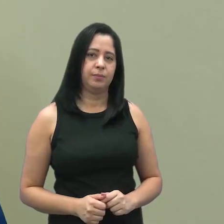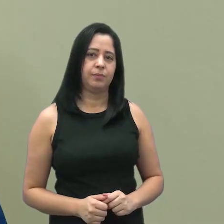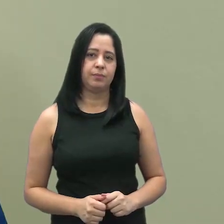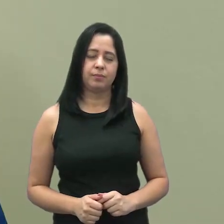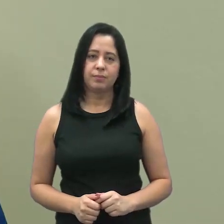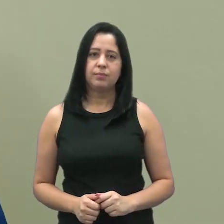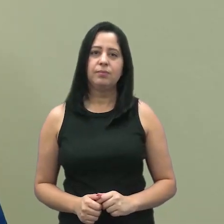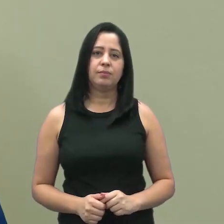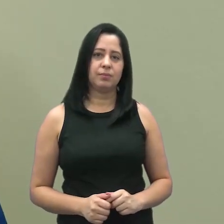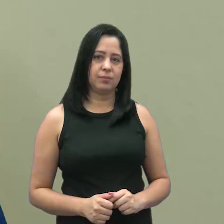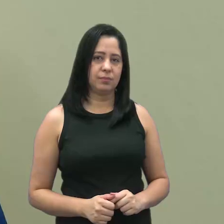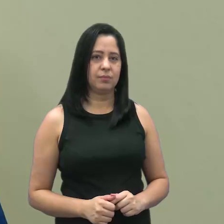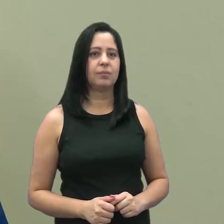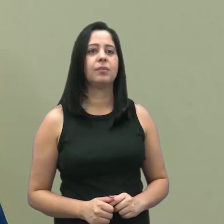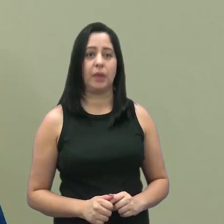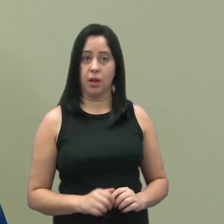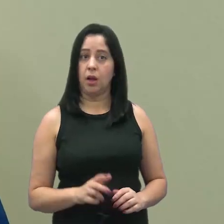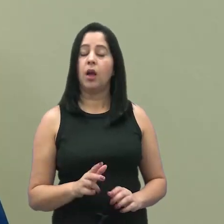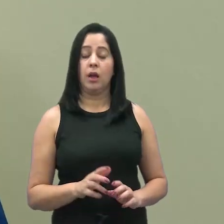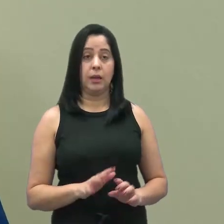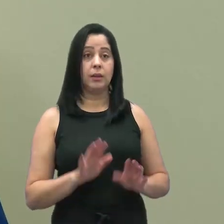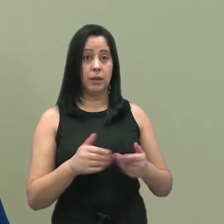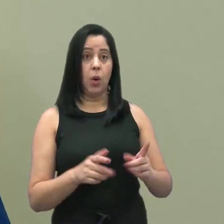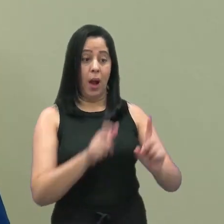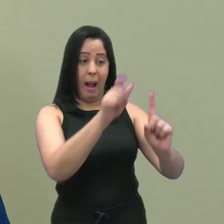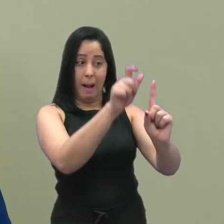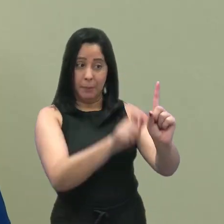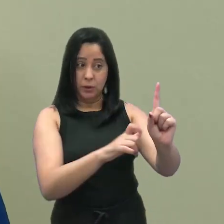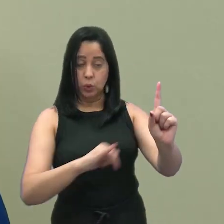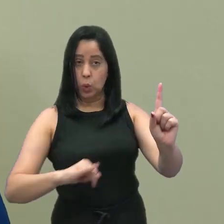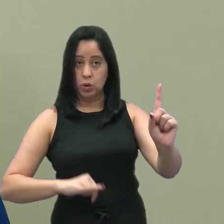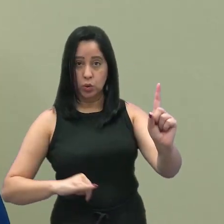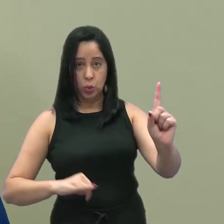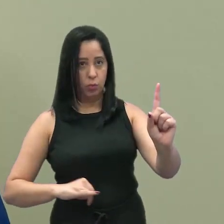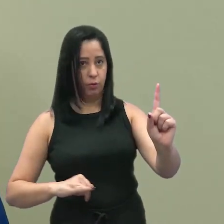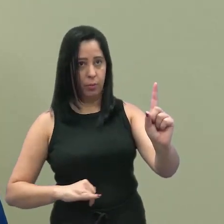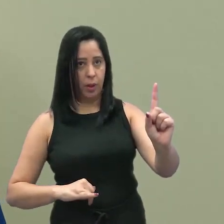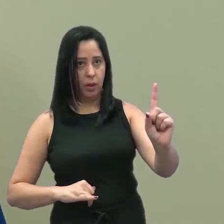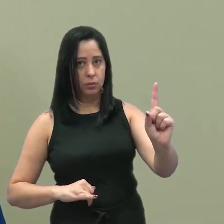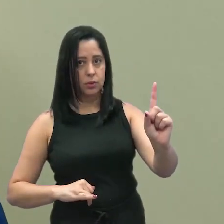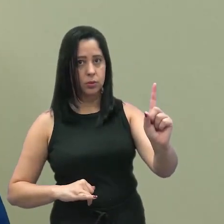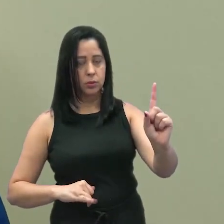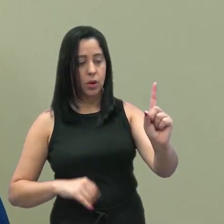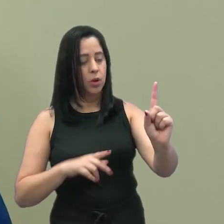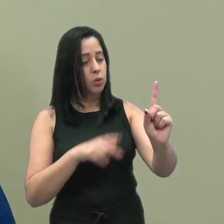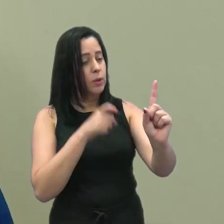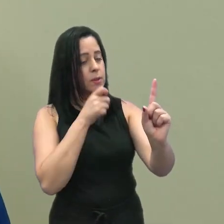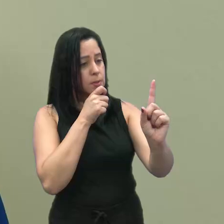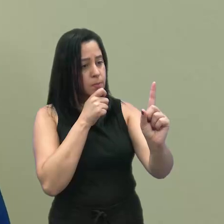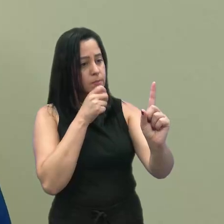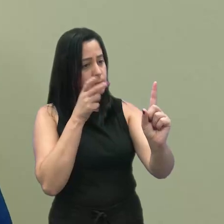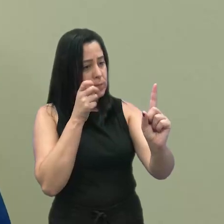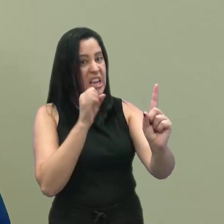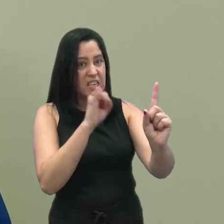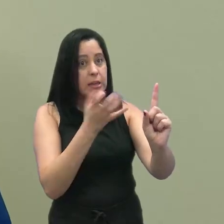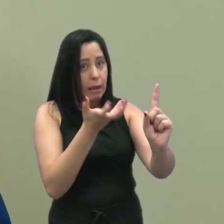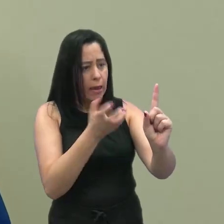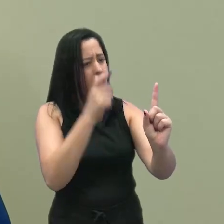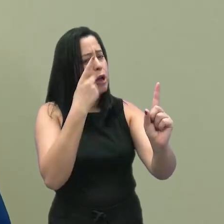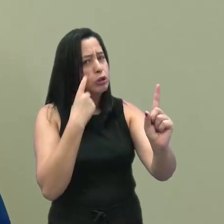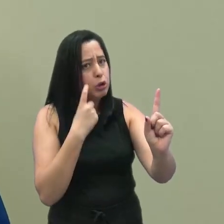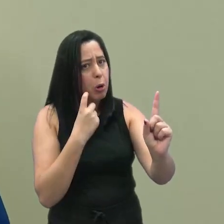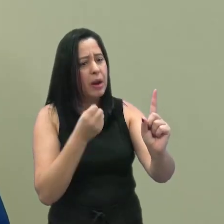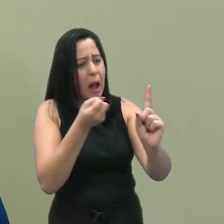A gente procura validar a dor do outro, né? Não é... Se quer